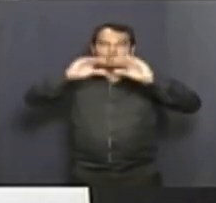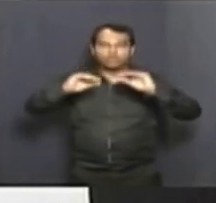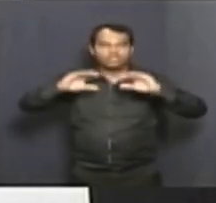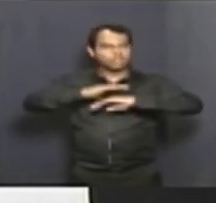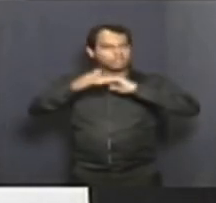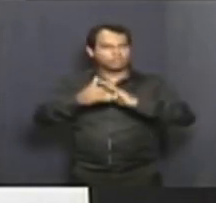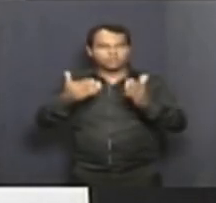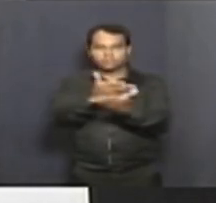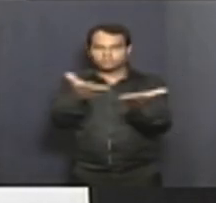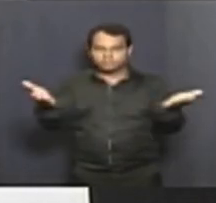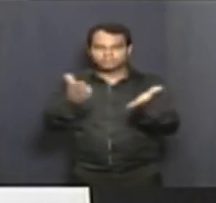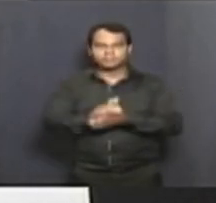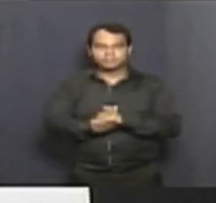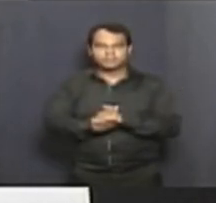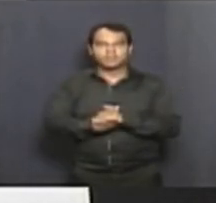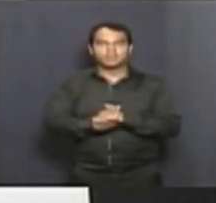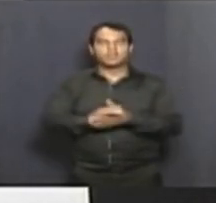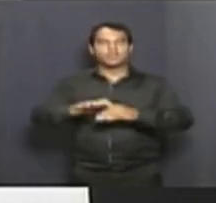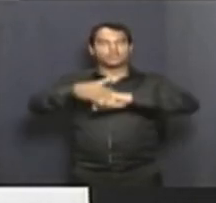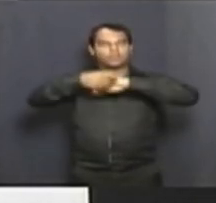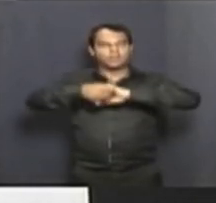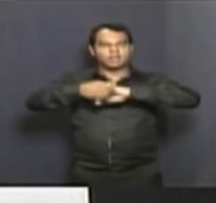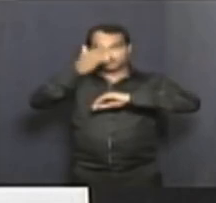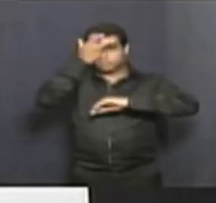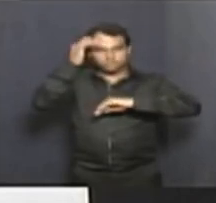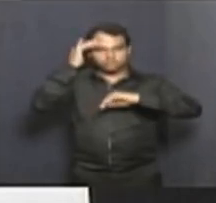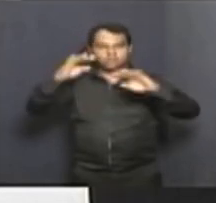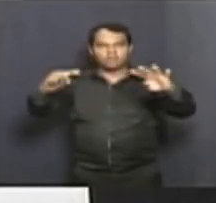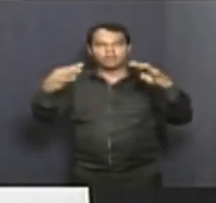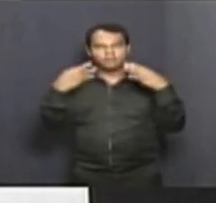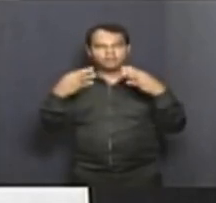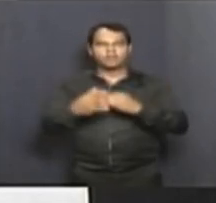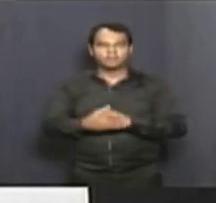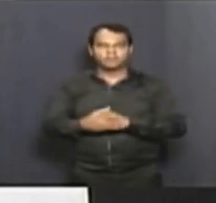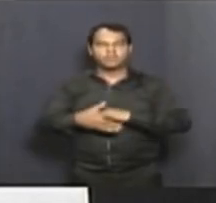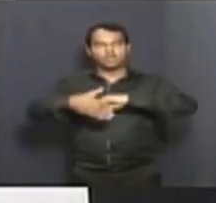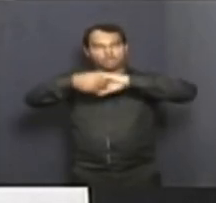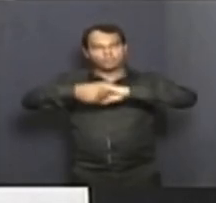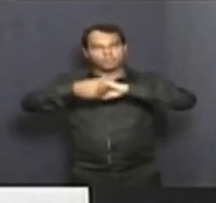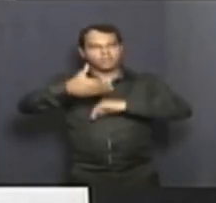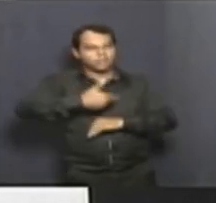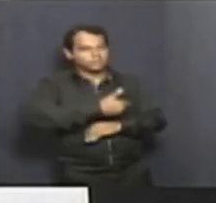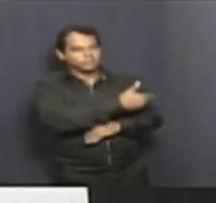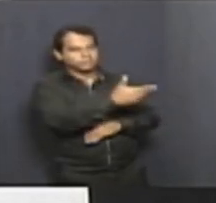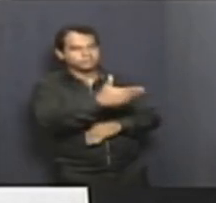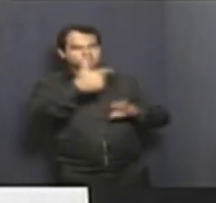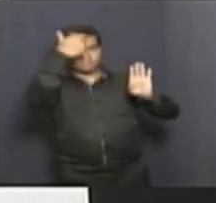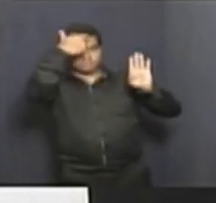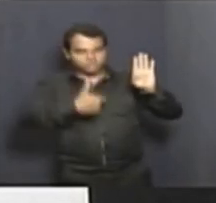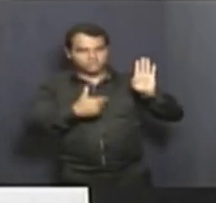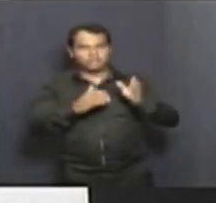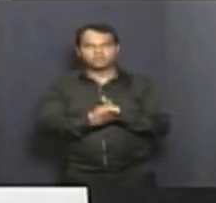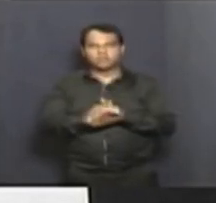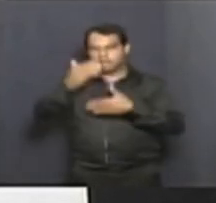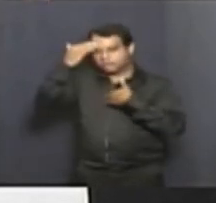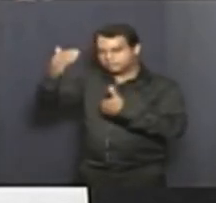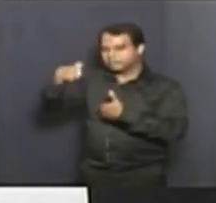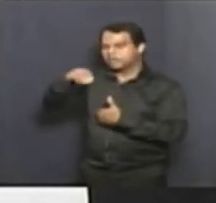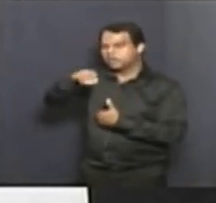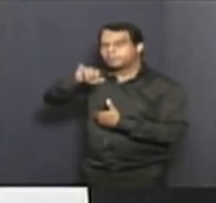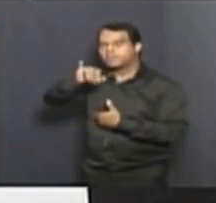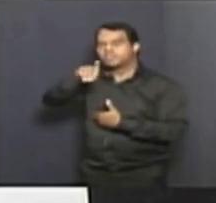complementar a todos que me assistem cumprimentar os novos candidatos agradecer ao midiamax